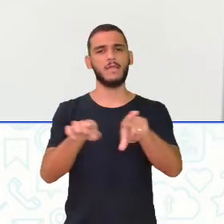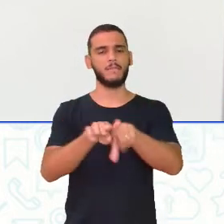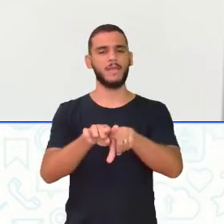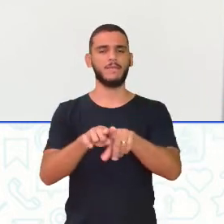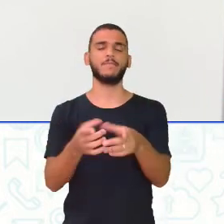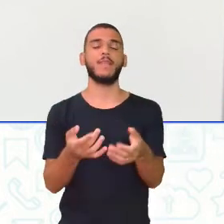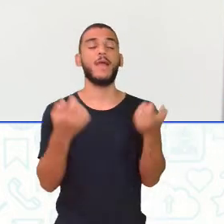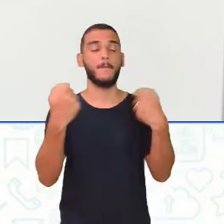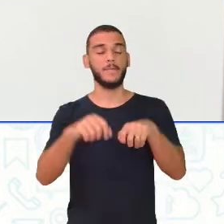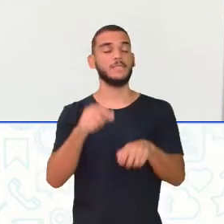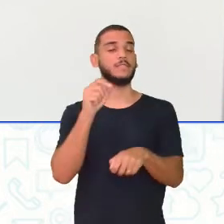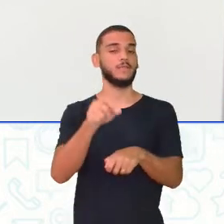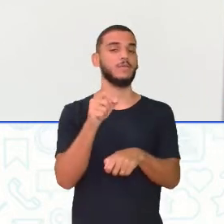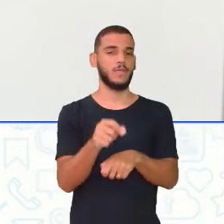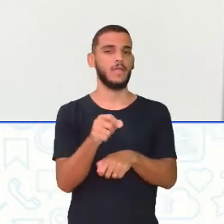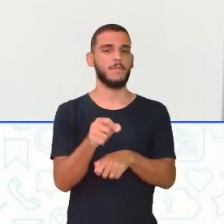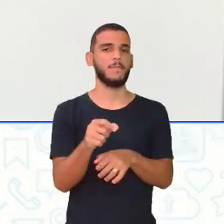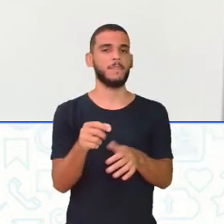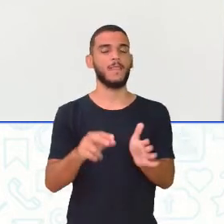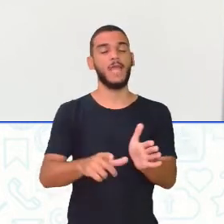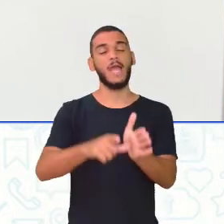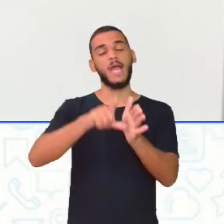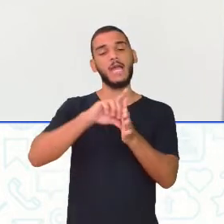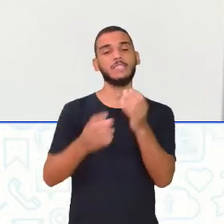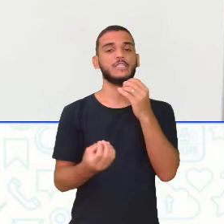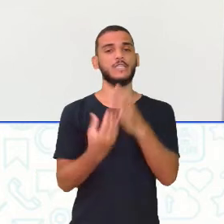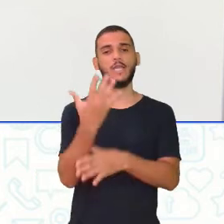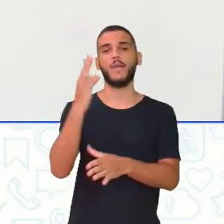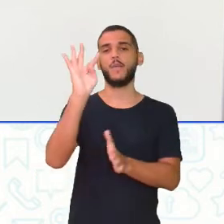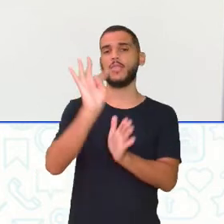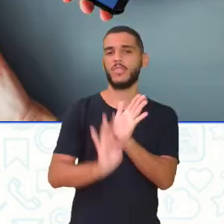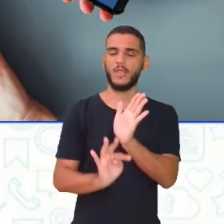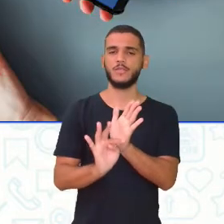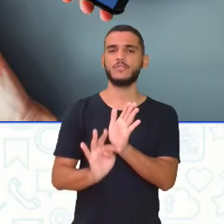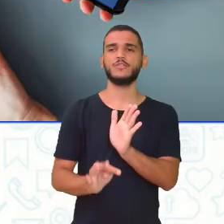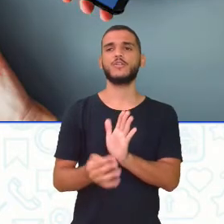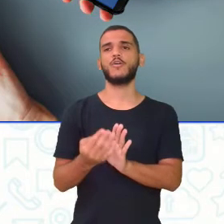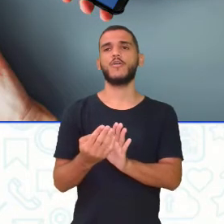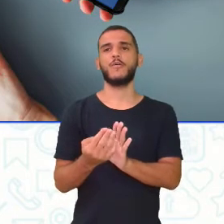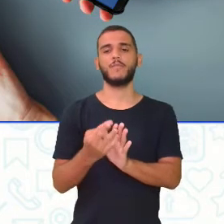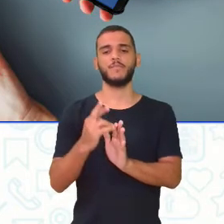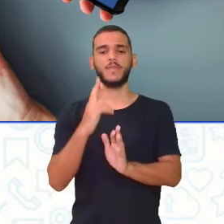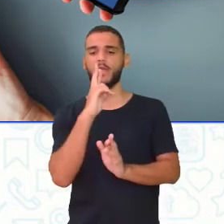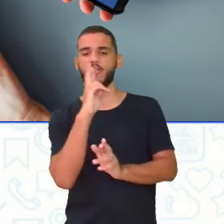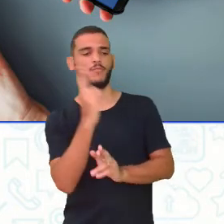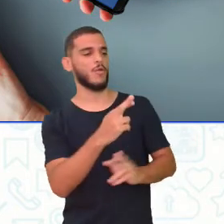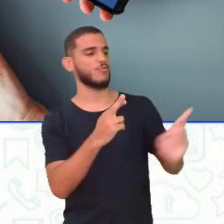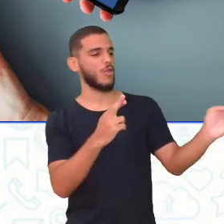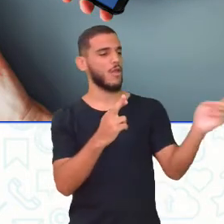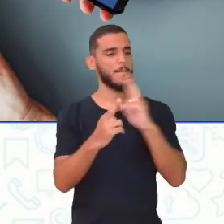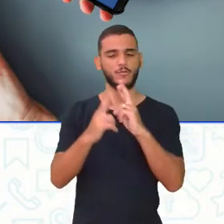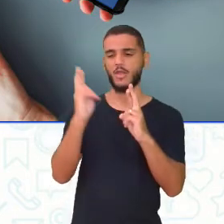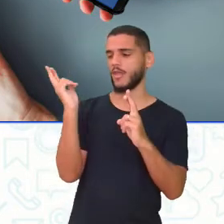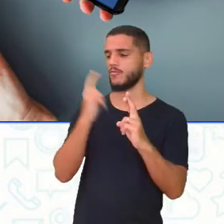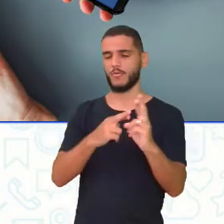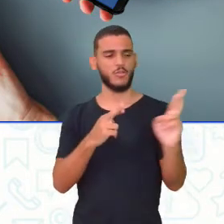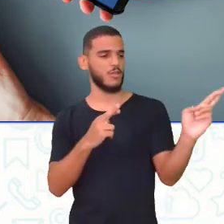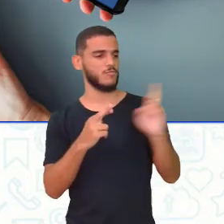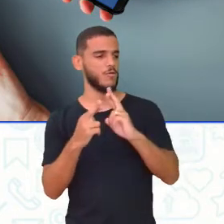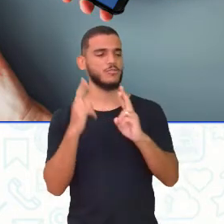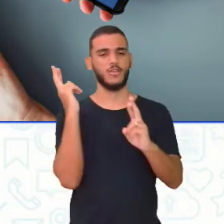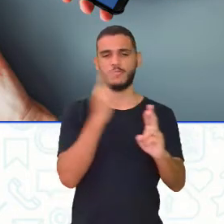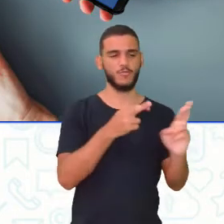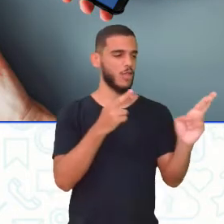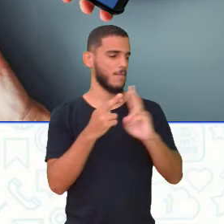estabelecido antes de criar um outro texto em resposta a um que você tenha lido e discordado. Lembrando que as